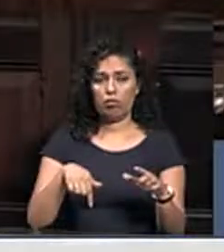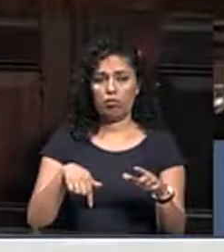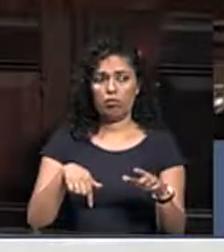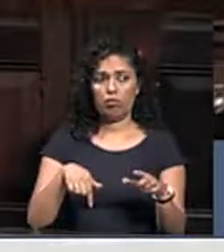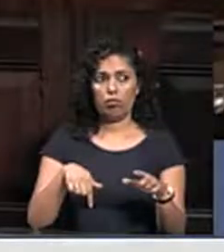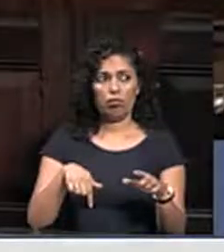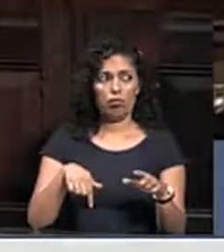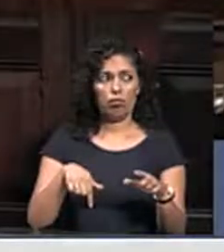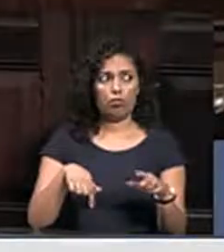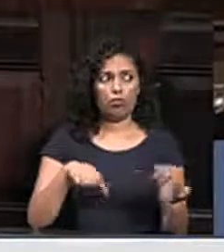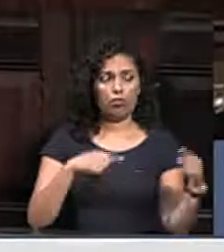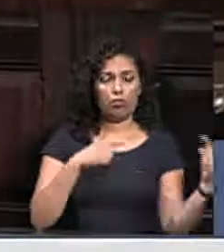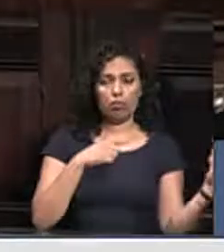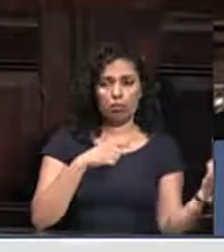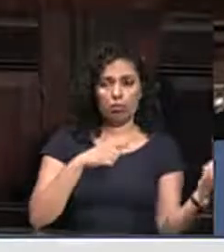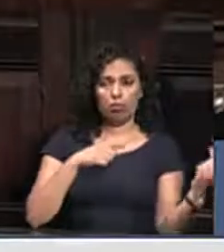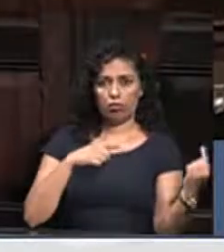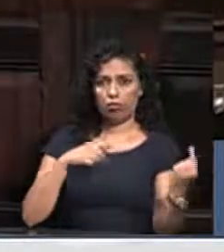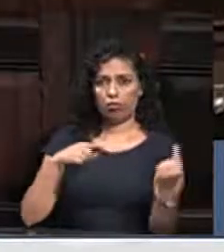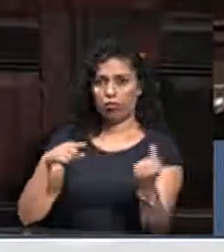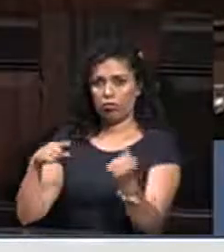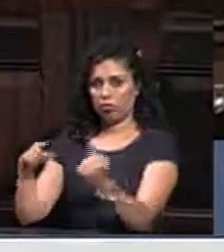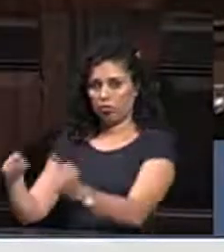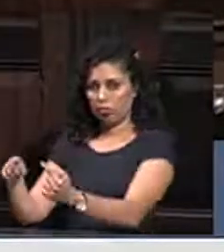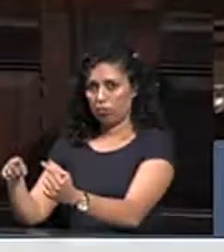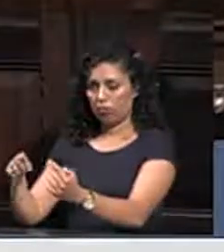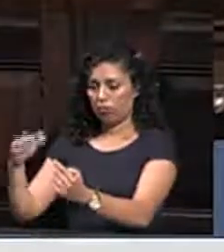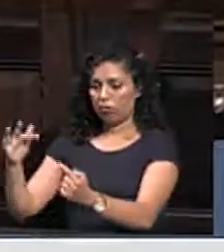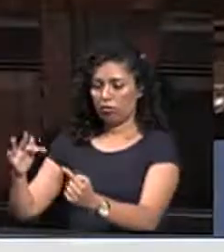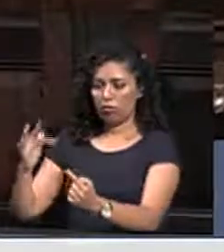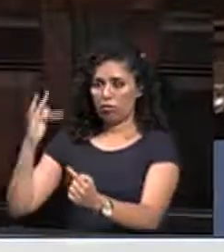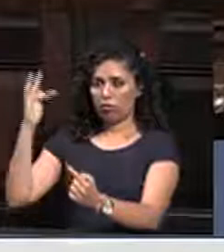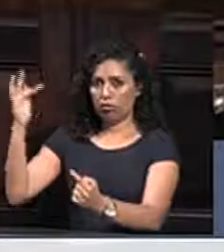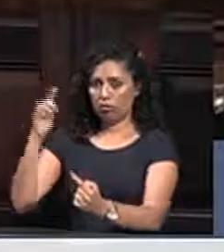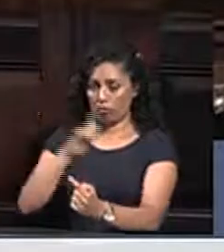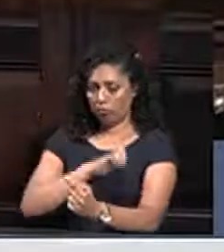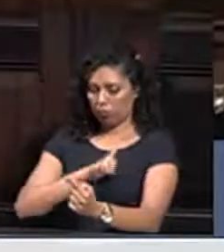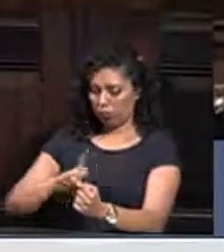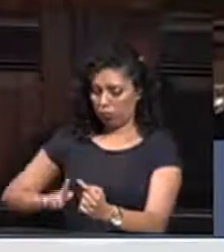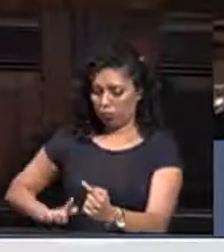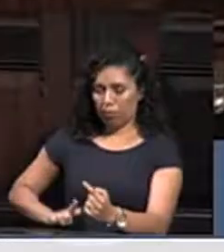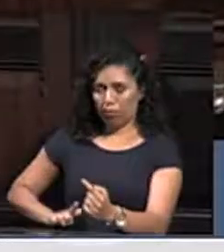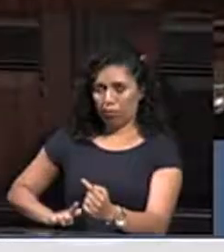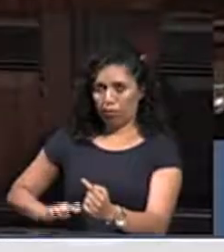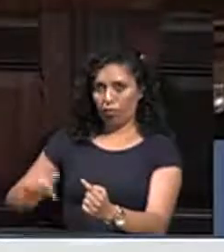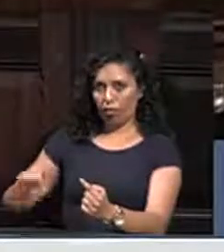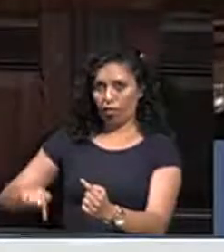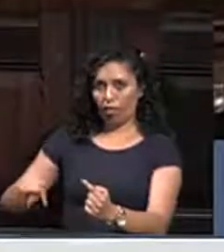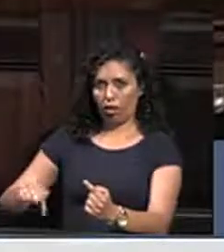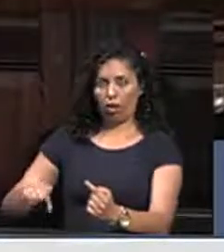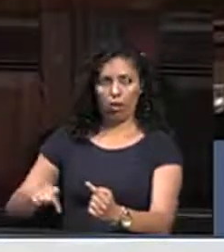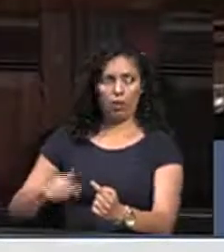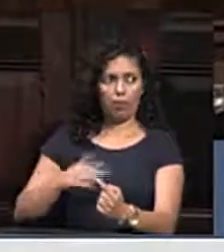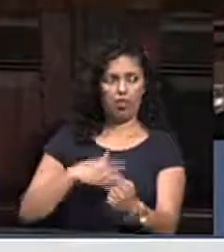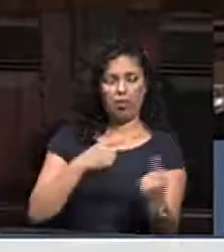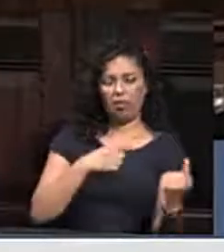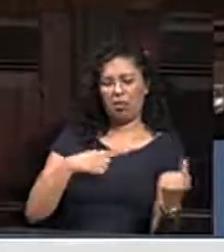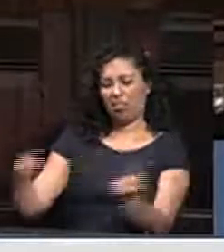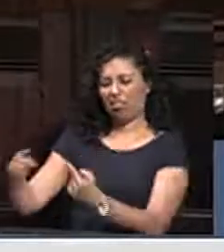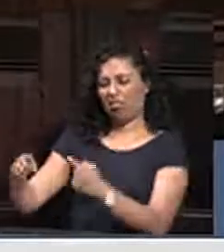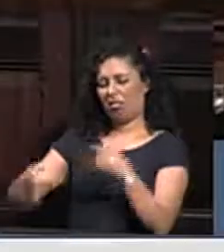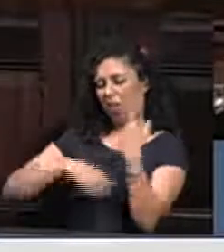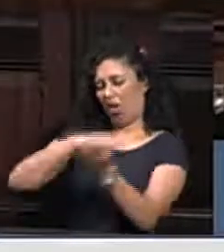na oposição ao futuro governo. Não aquela oposição